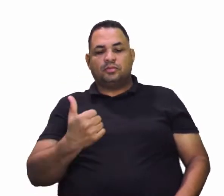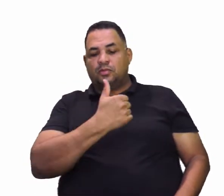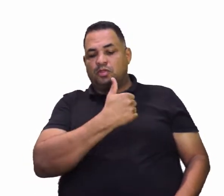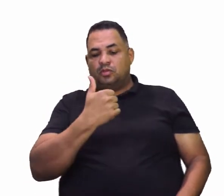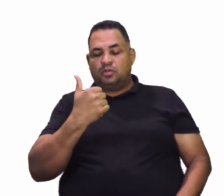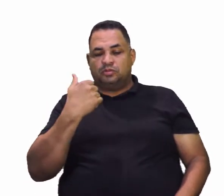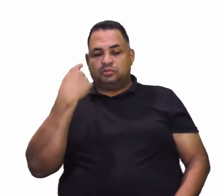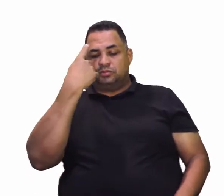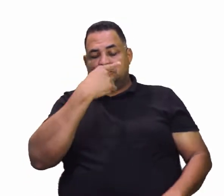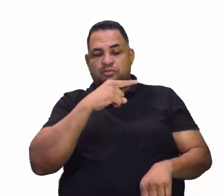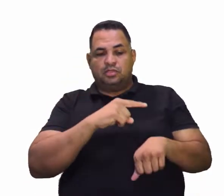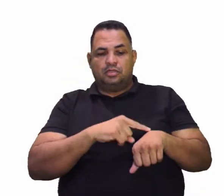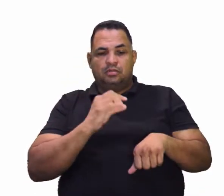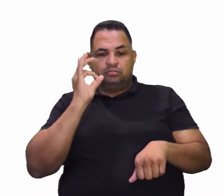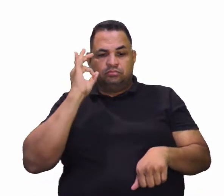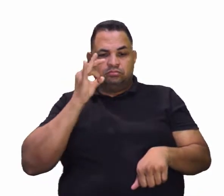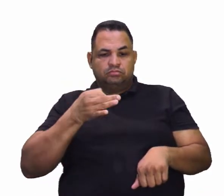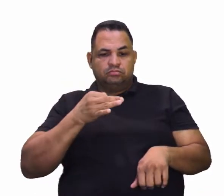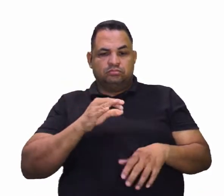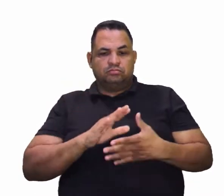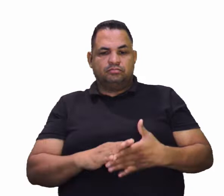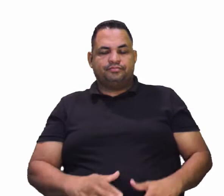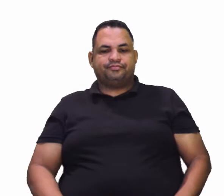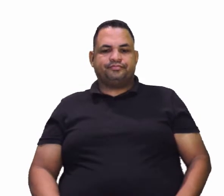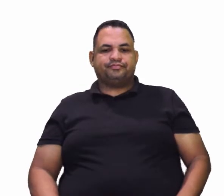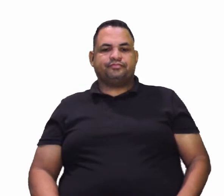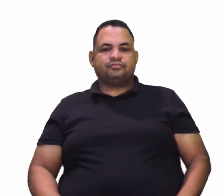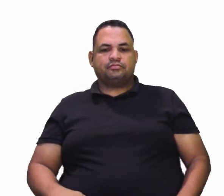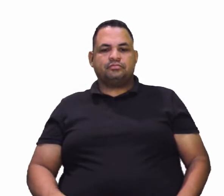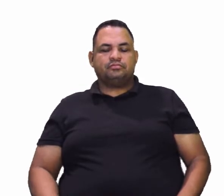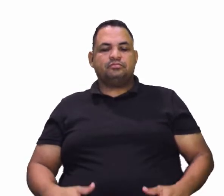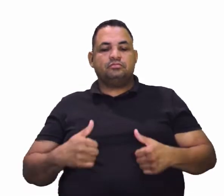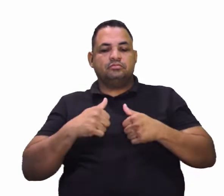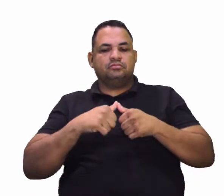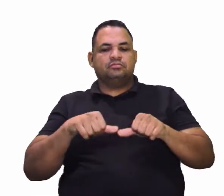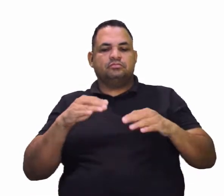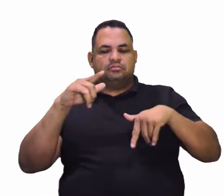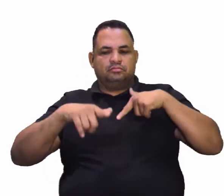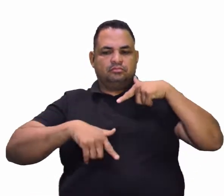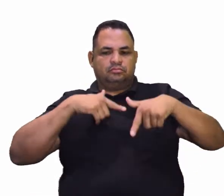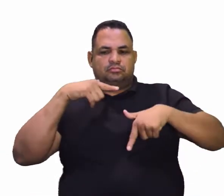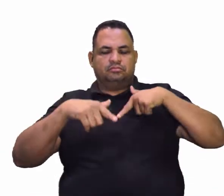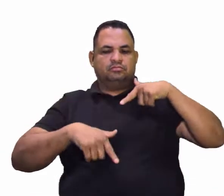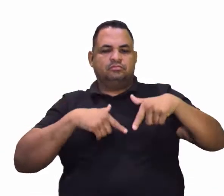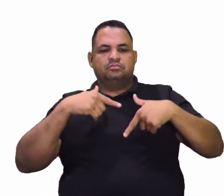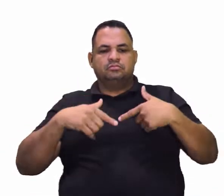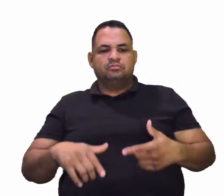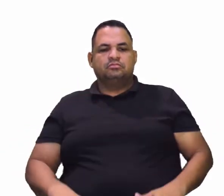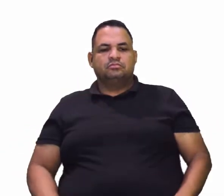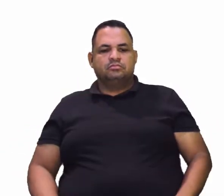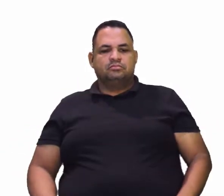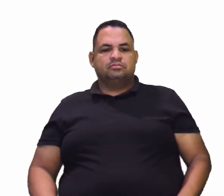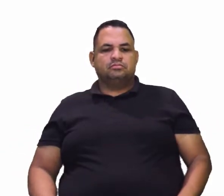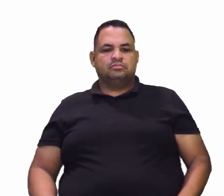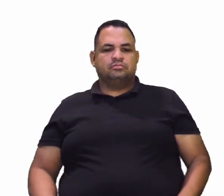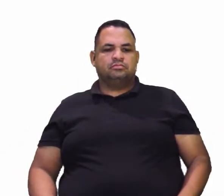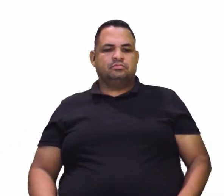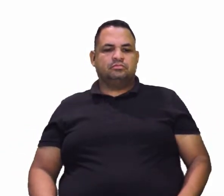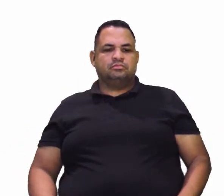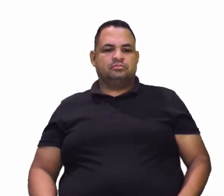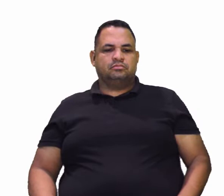11 horas agora. Sarah is at work. Sarah está no trabalho. At 11